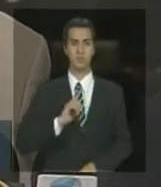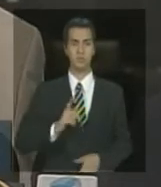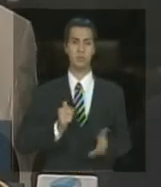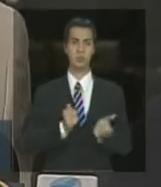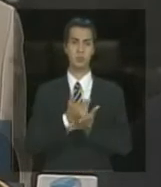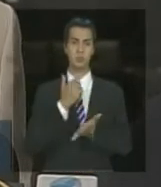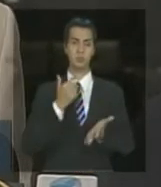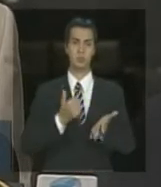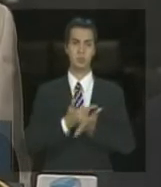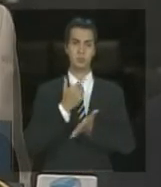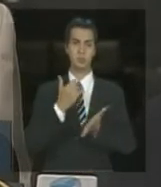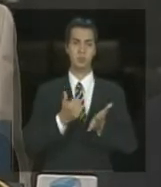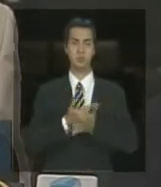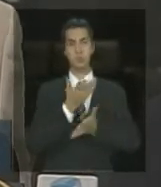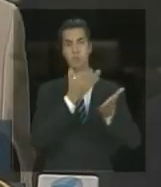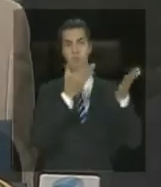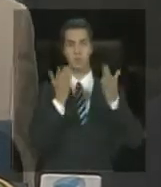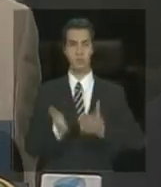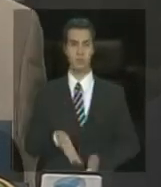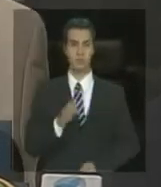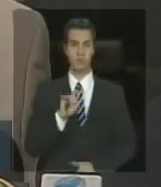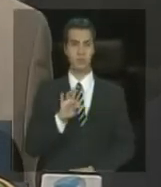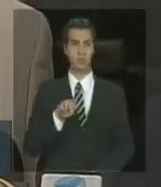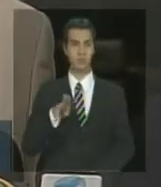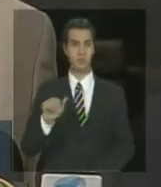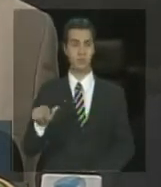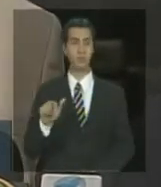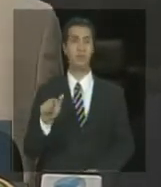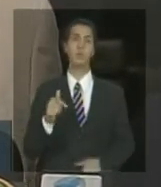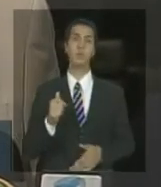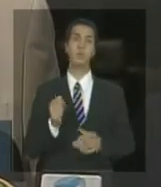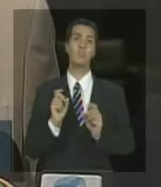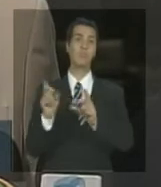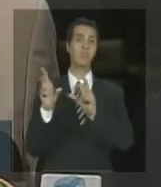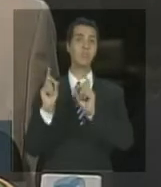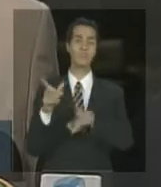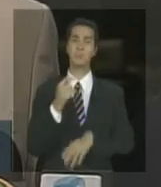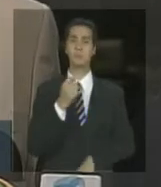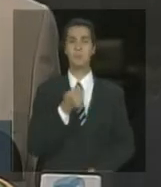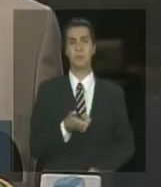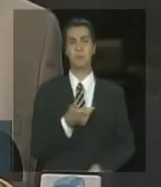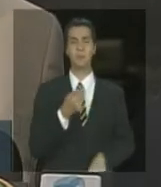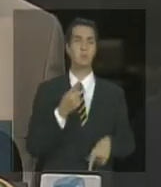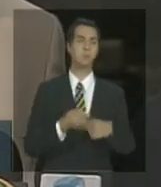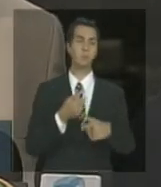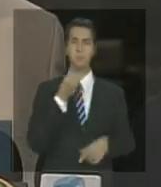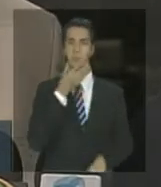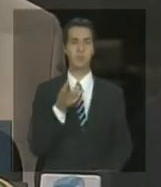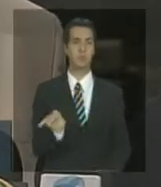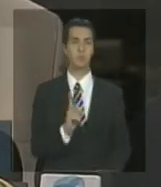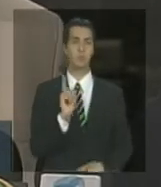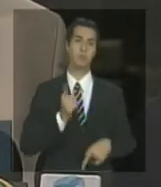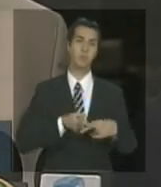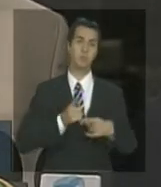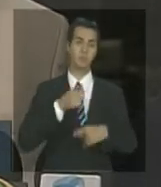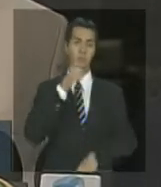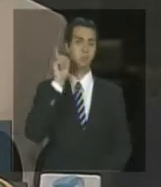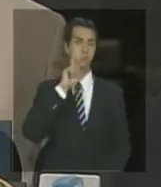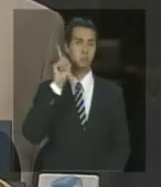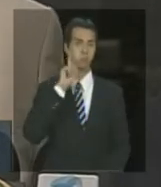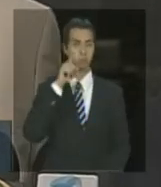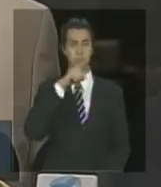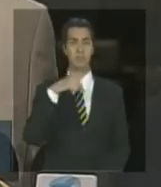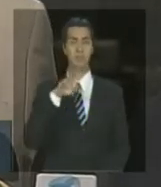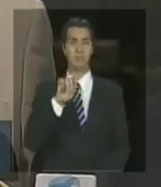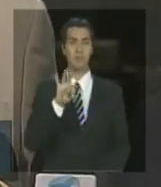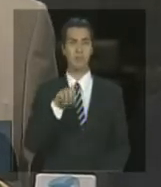do que o Brasil está exportando. Antes era o contrário. E isso não é bom, porque o etanol norte-americano é de milho e